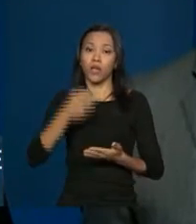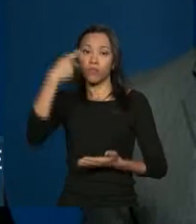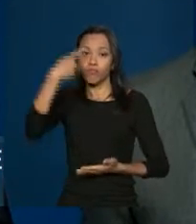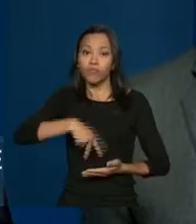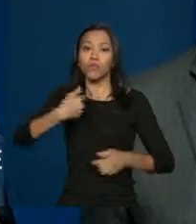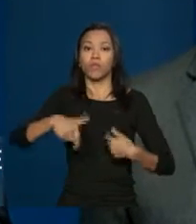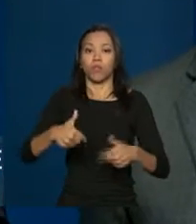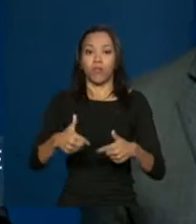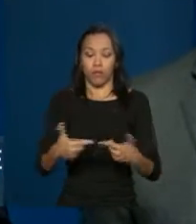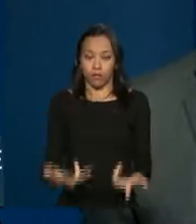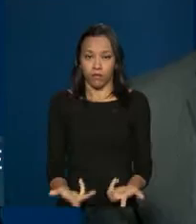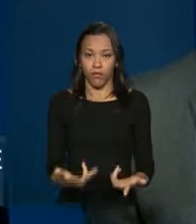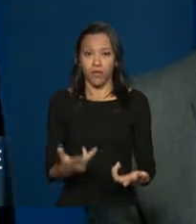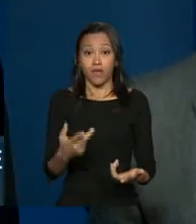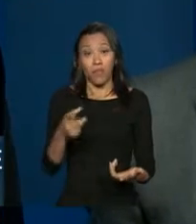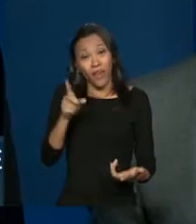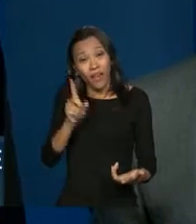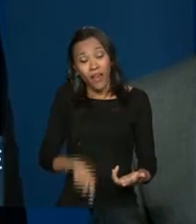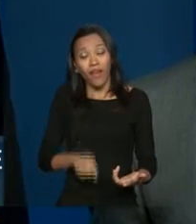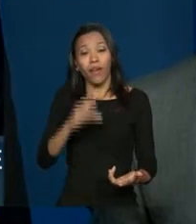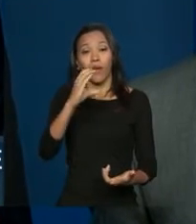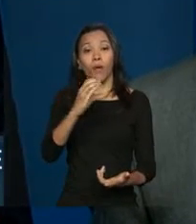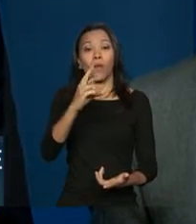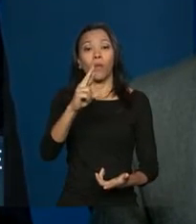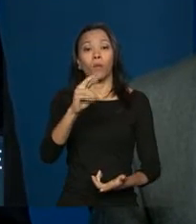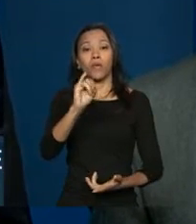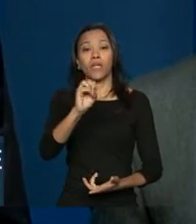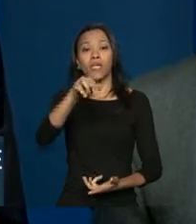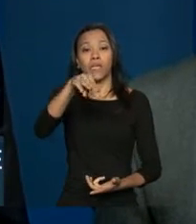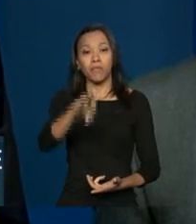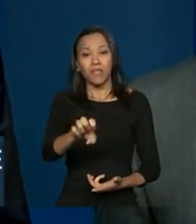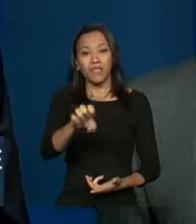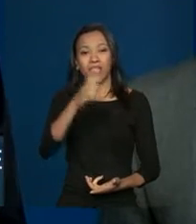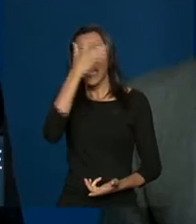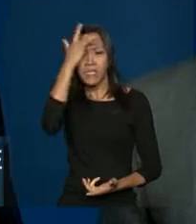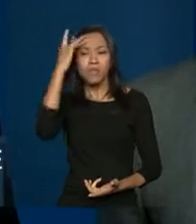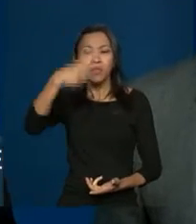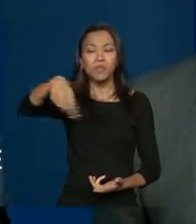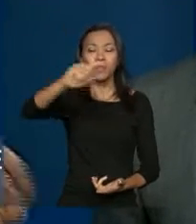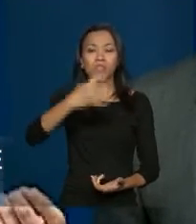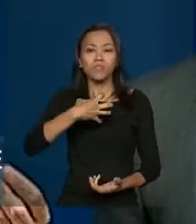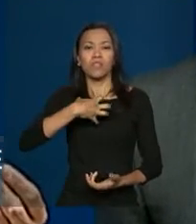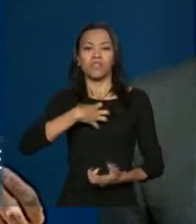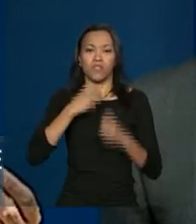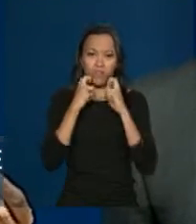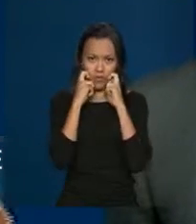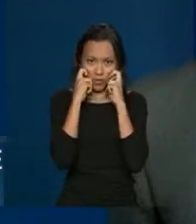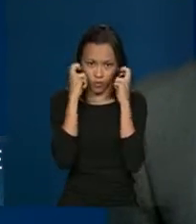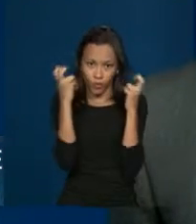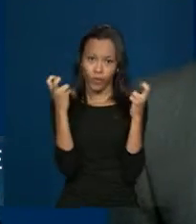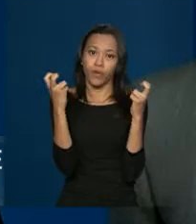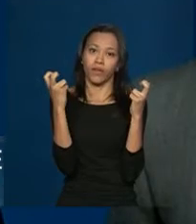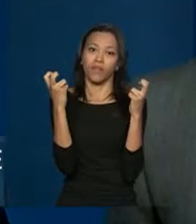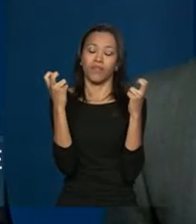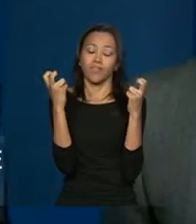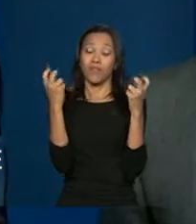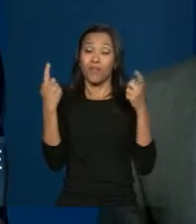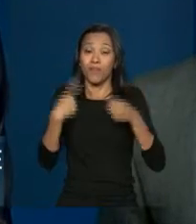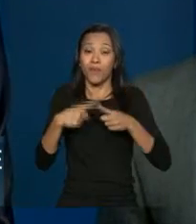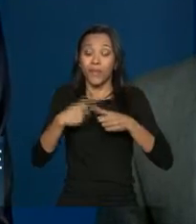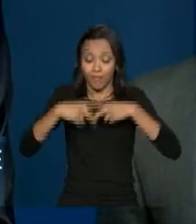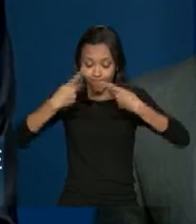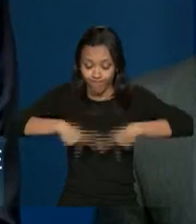crime que constrange vítimas. É um crime tão cruel tão violento, que